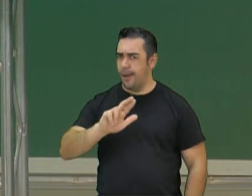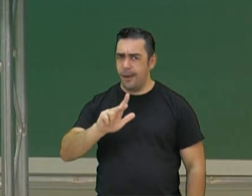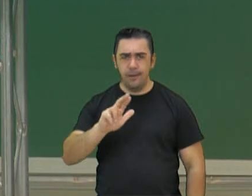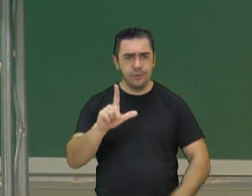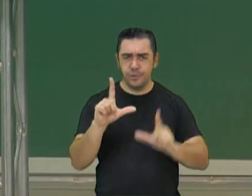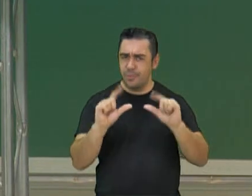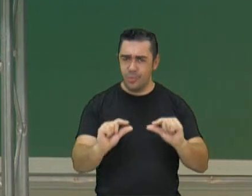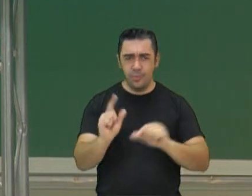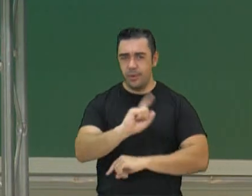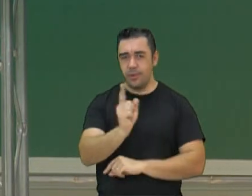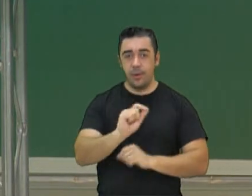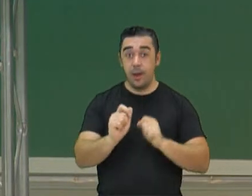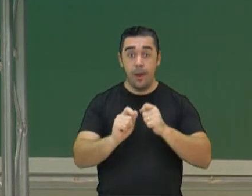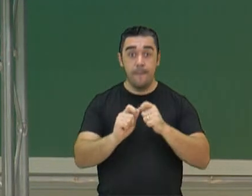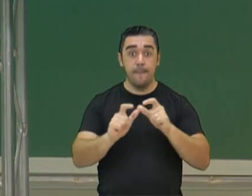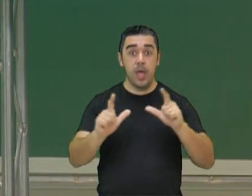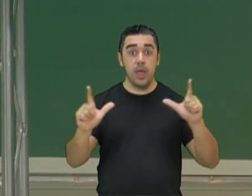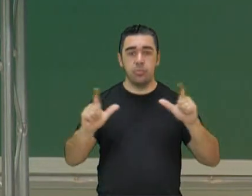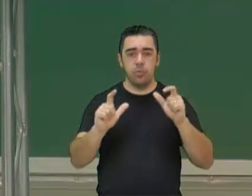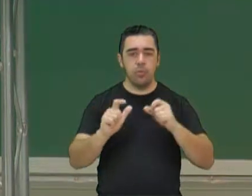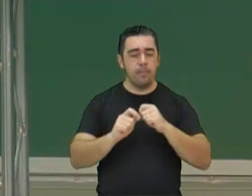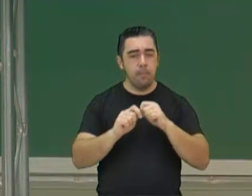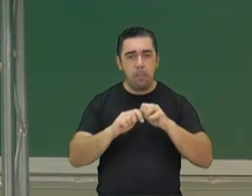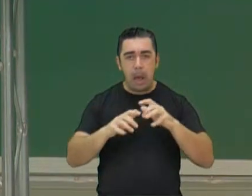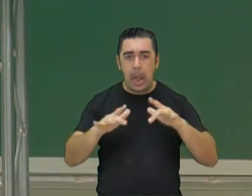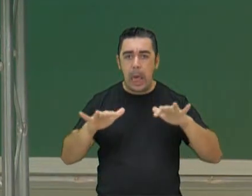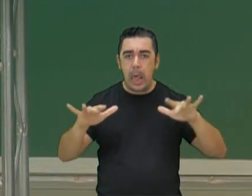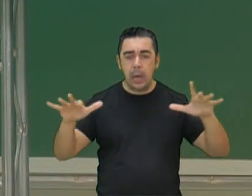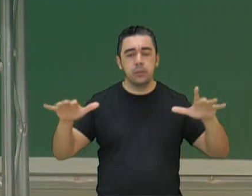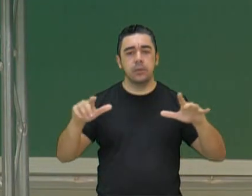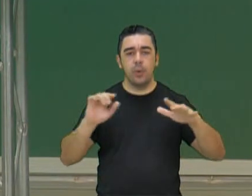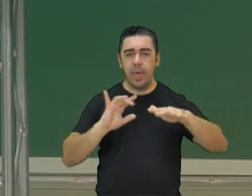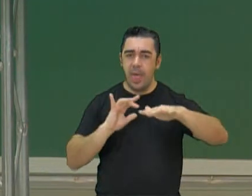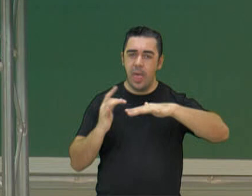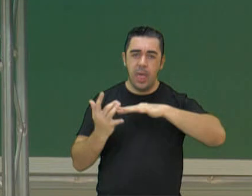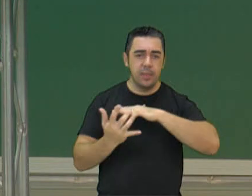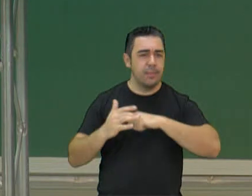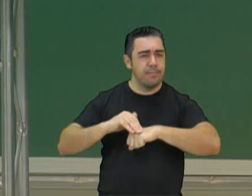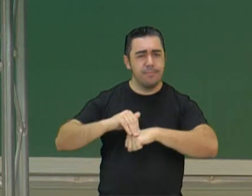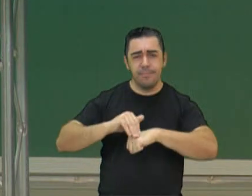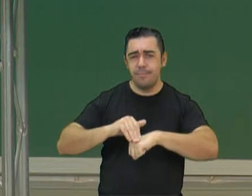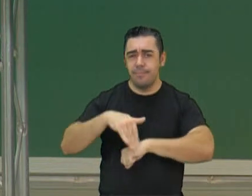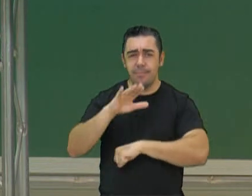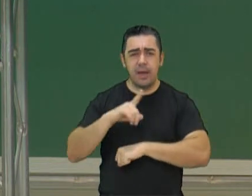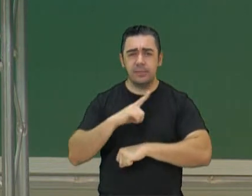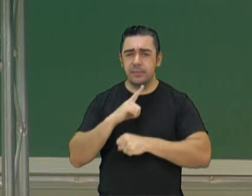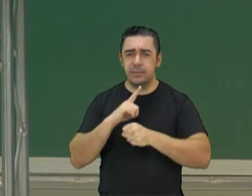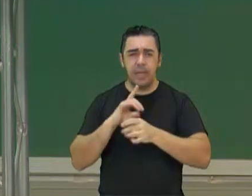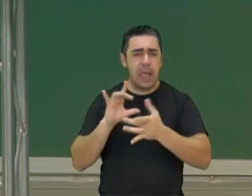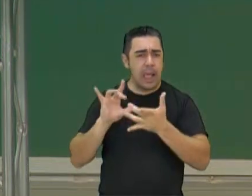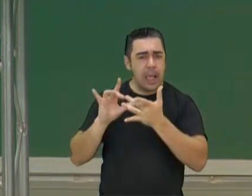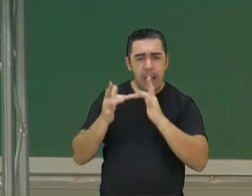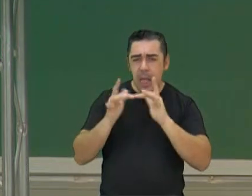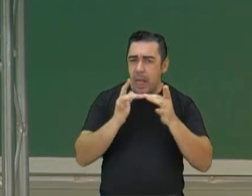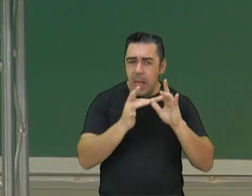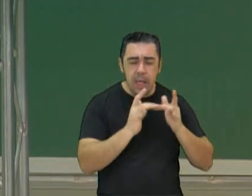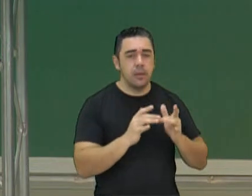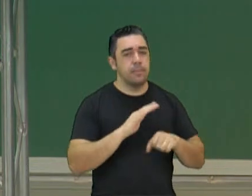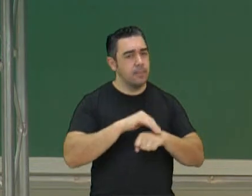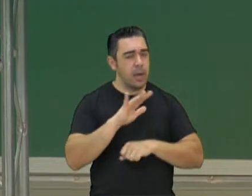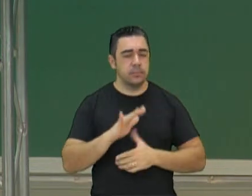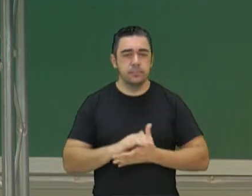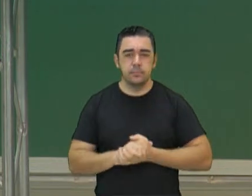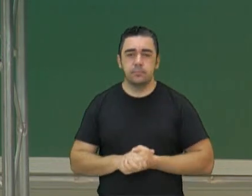pelo contrário, as mídias digitais, do que a gente está falando, vai trazer muito maior conectividade do que as mídias